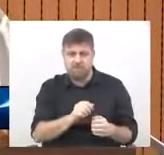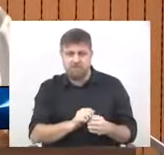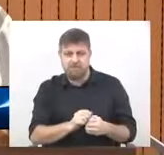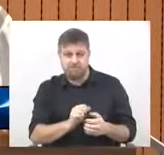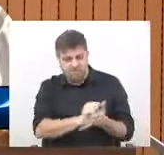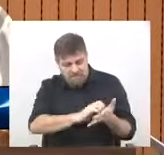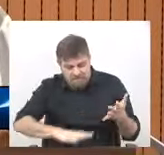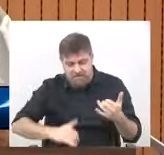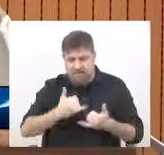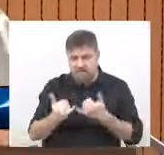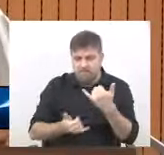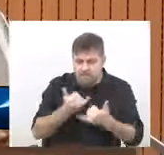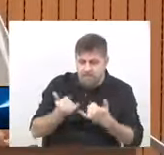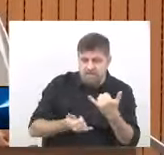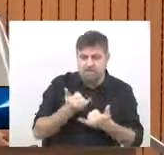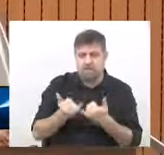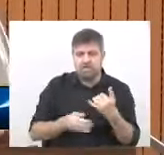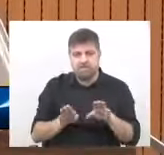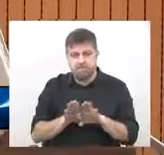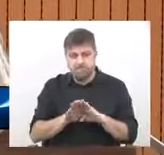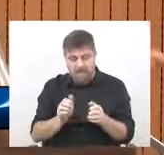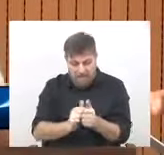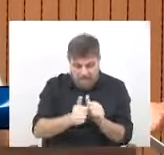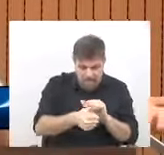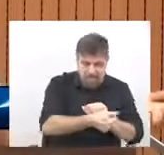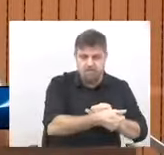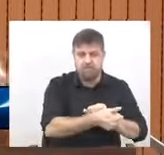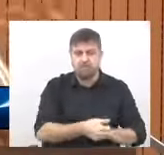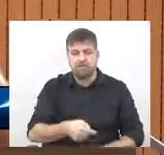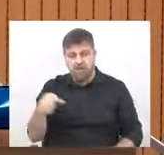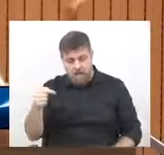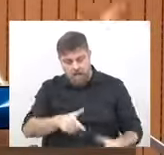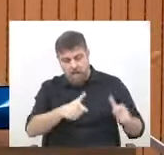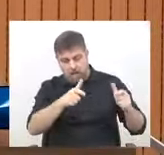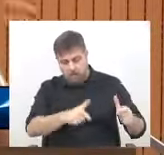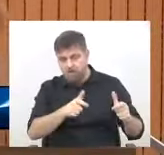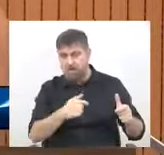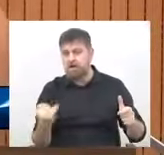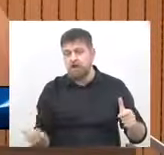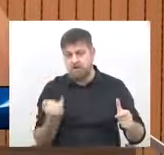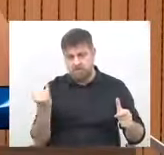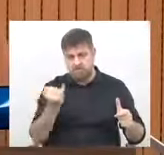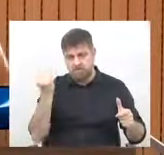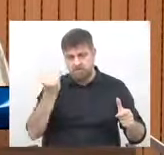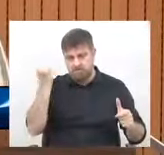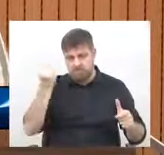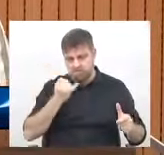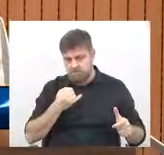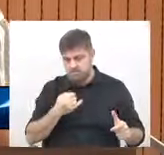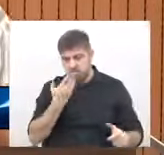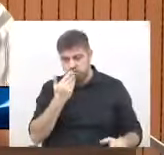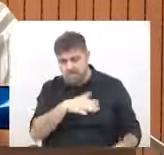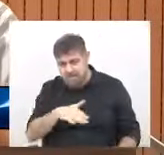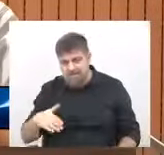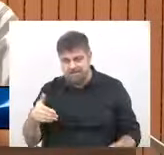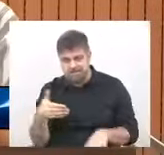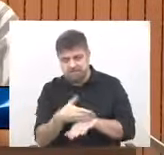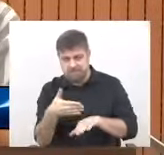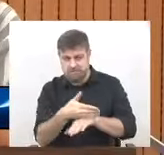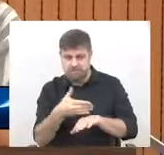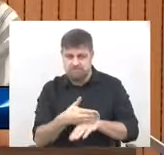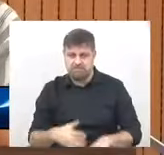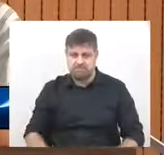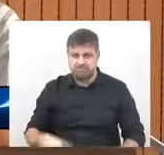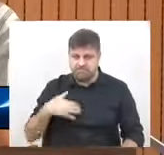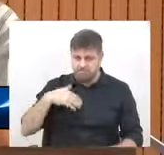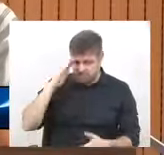atividades lúdicas adequadas, é, sim, um espaço importante para as crianças. Eu acredito que as crianças